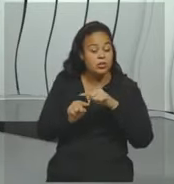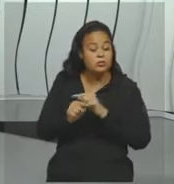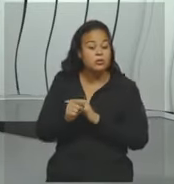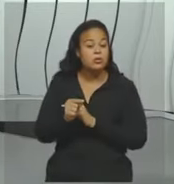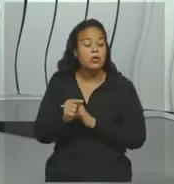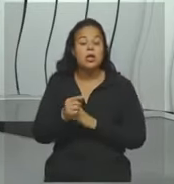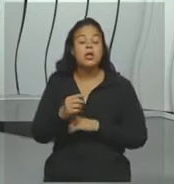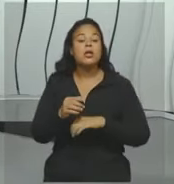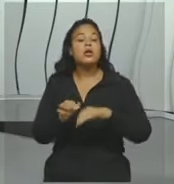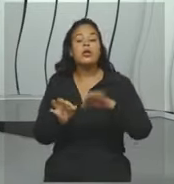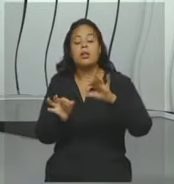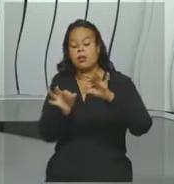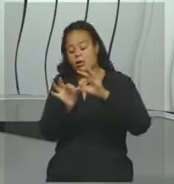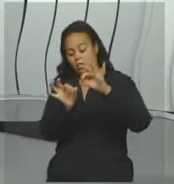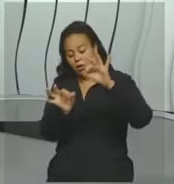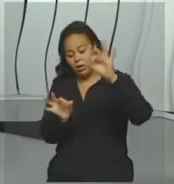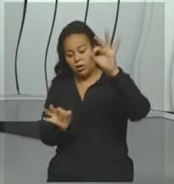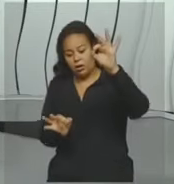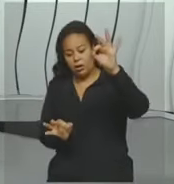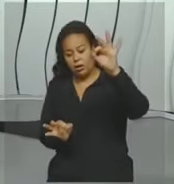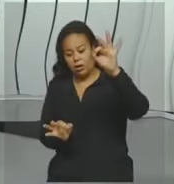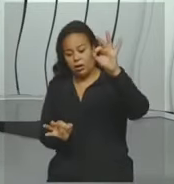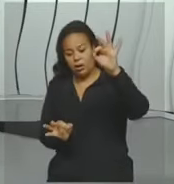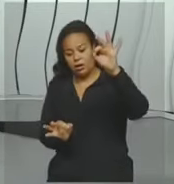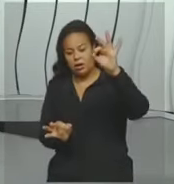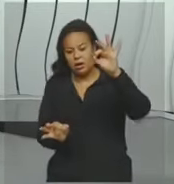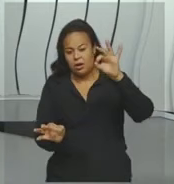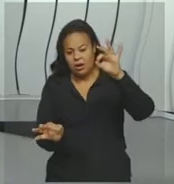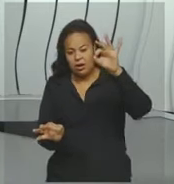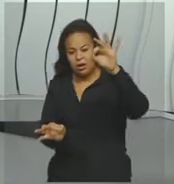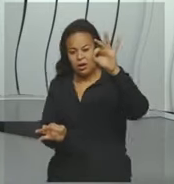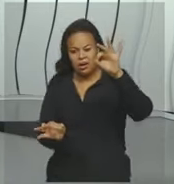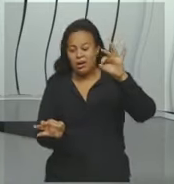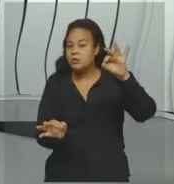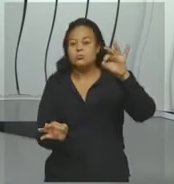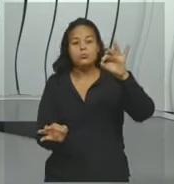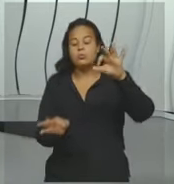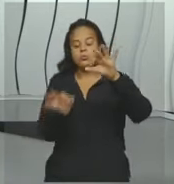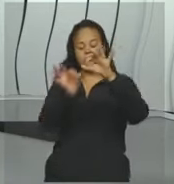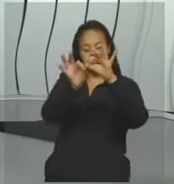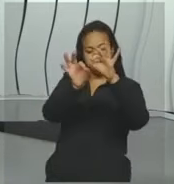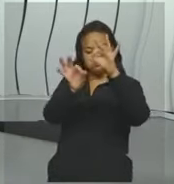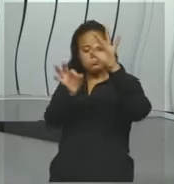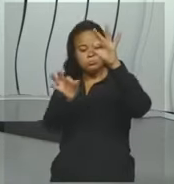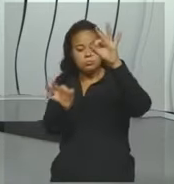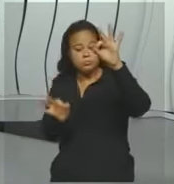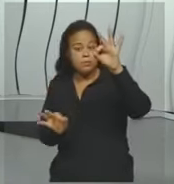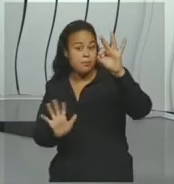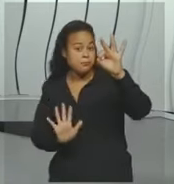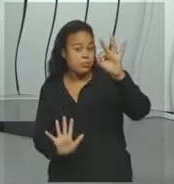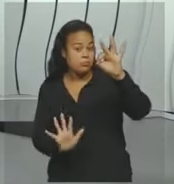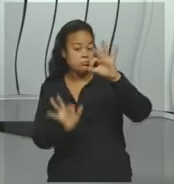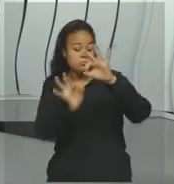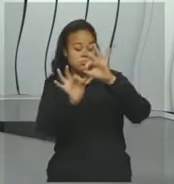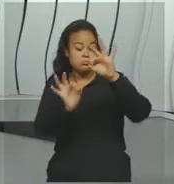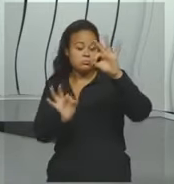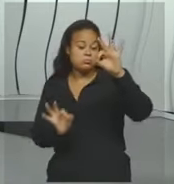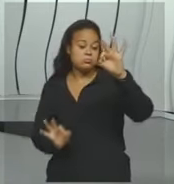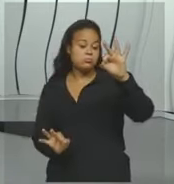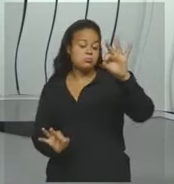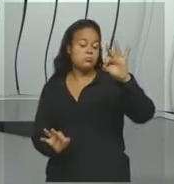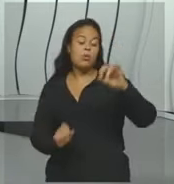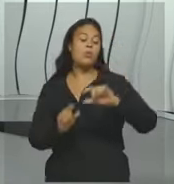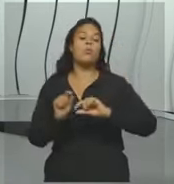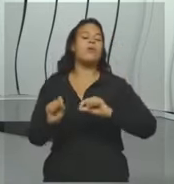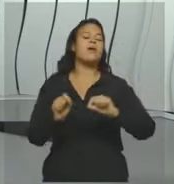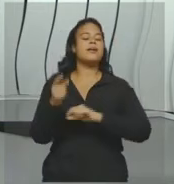parte móvel. É uma superfície plana, rígida e inclinada. Vou fazer um desenho simples aqui. O que seria essa única